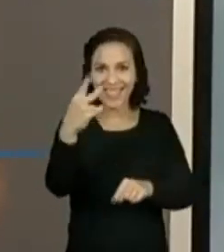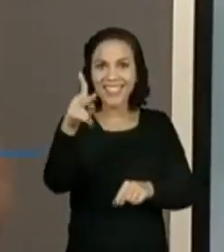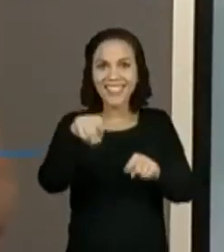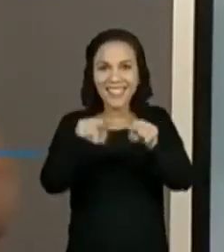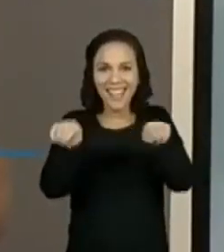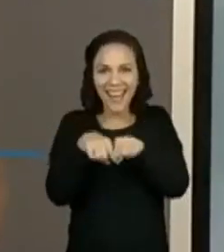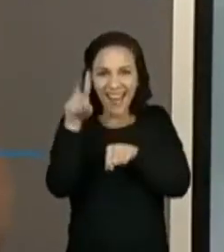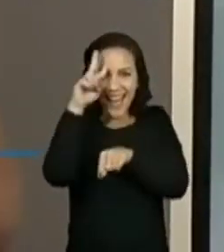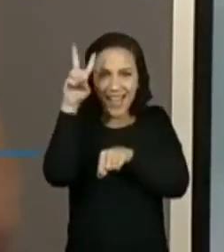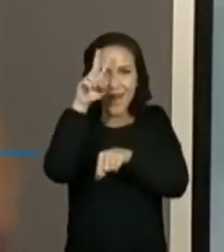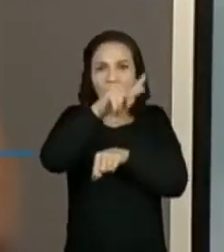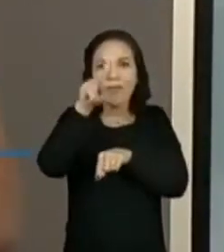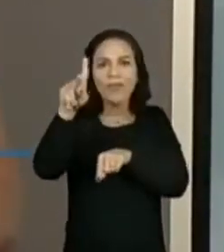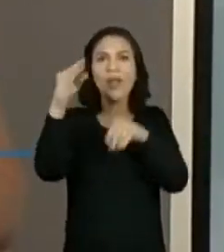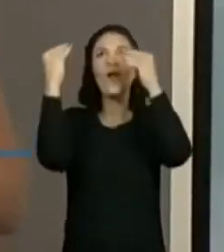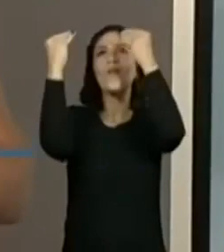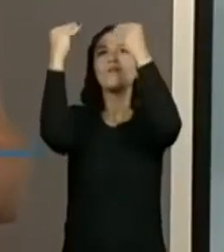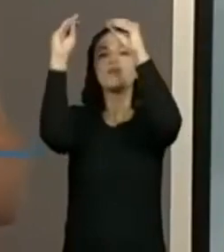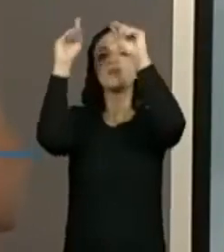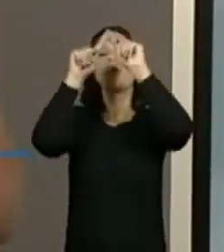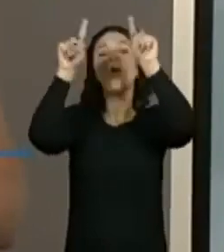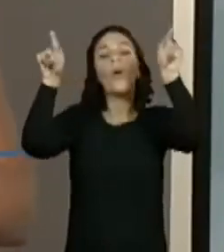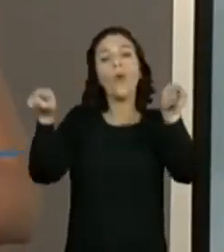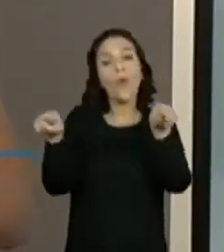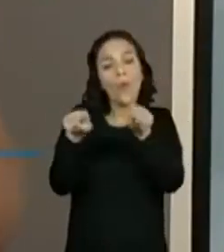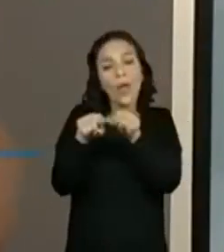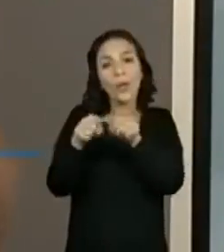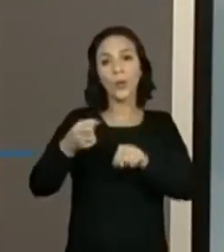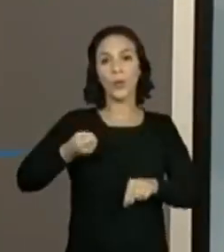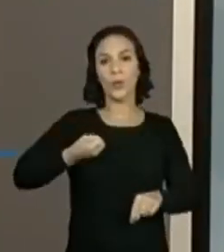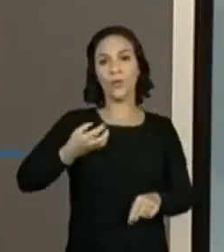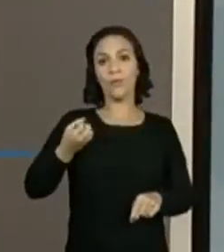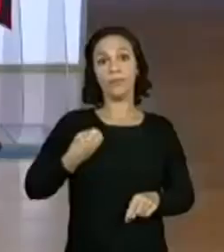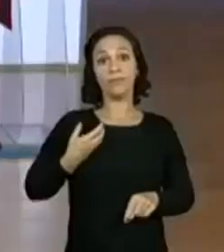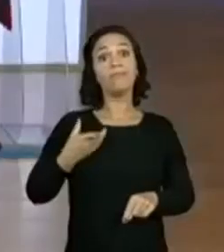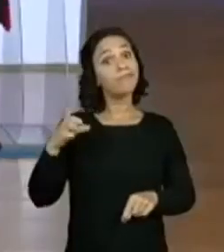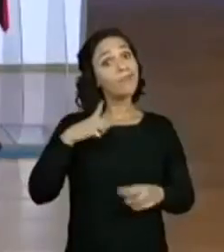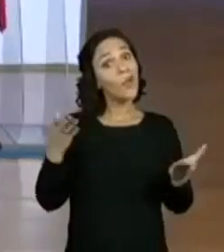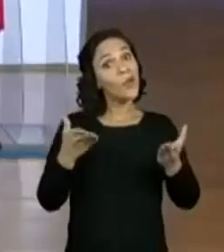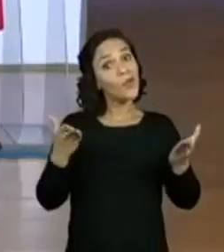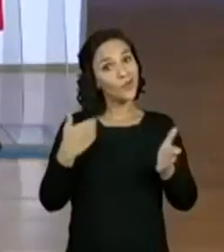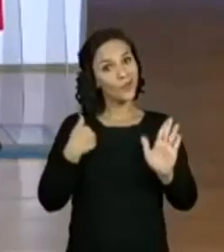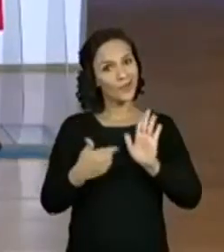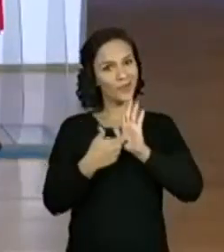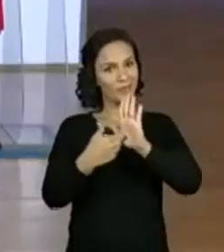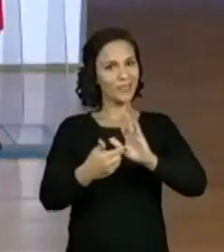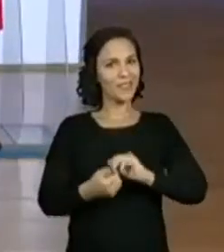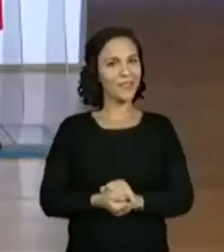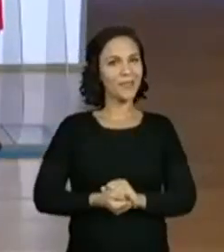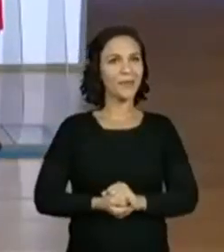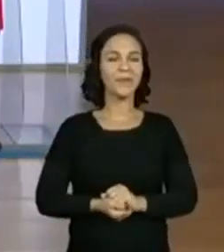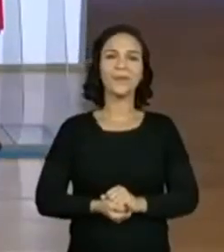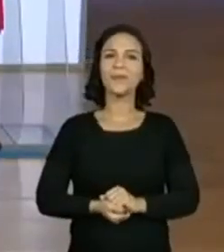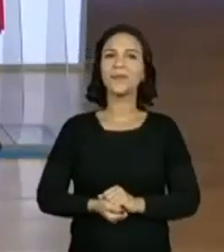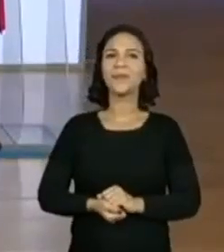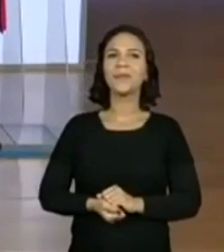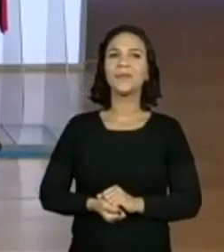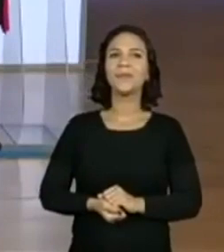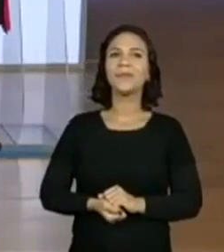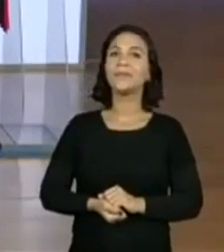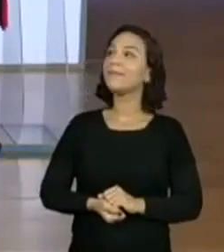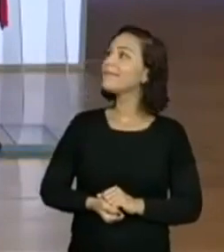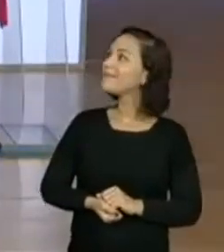exposto, vocês se lembram? O famoso quadro numérico. E é para ele que nós vamos olhar agora, não é? Observar um pouquinho, olha